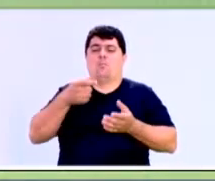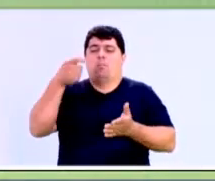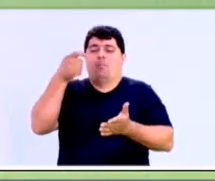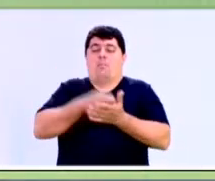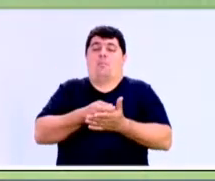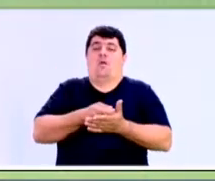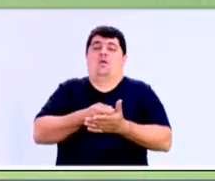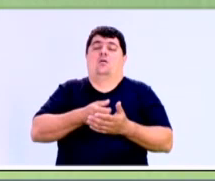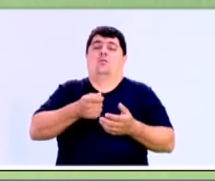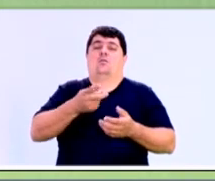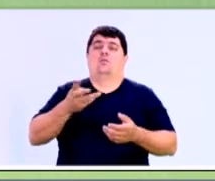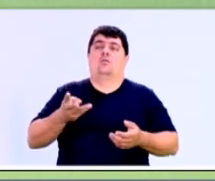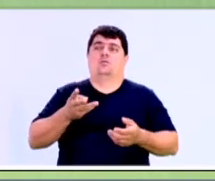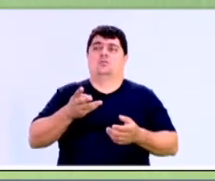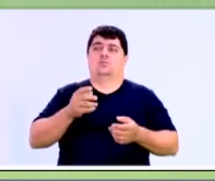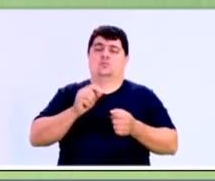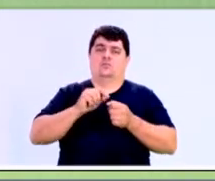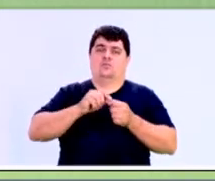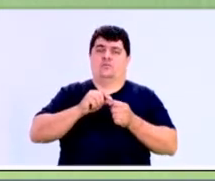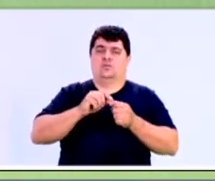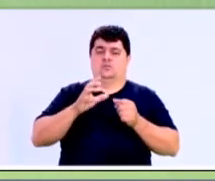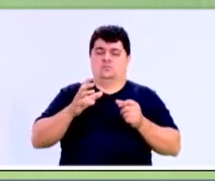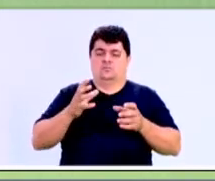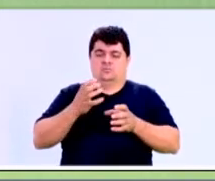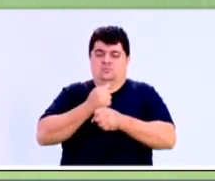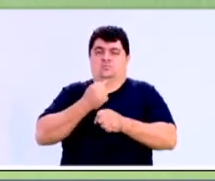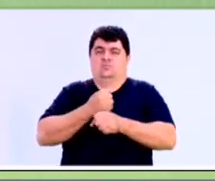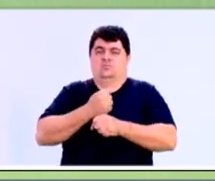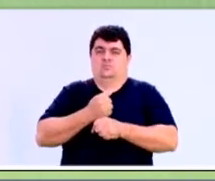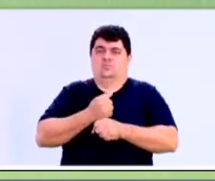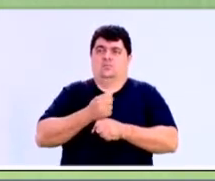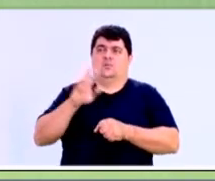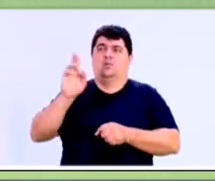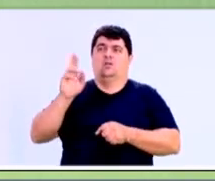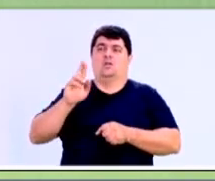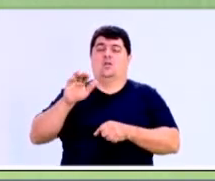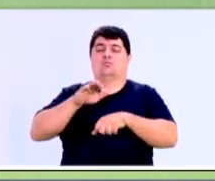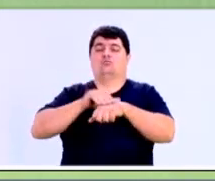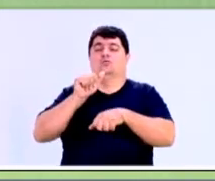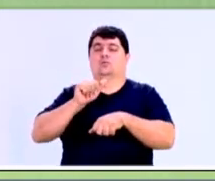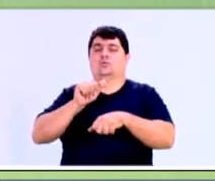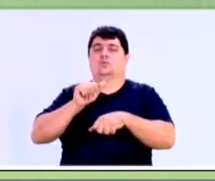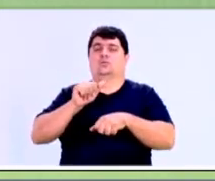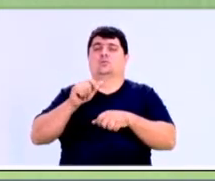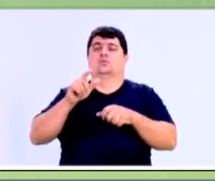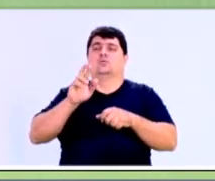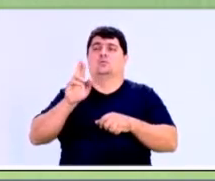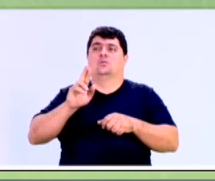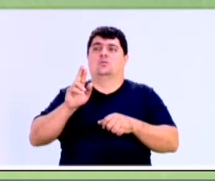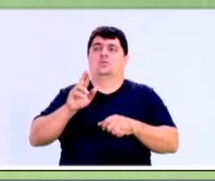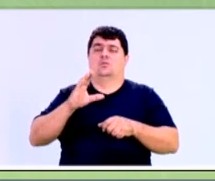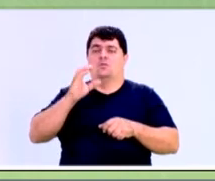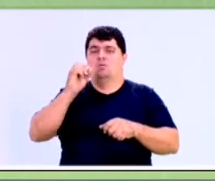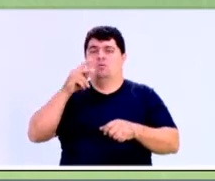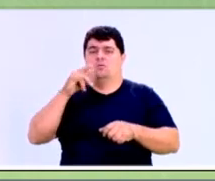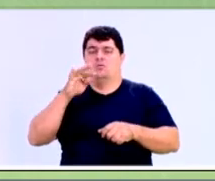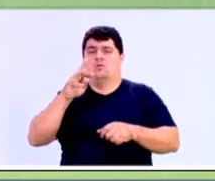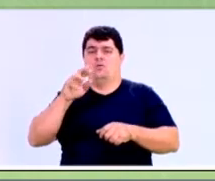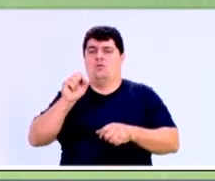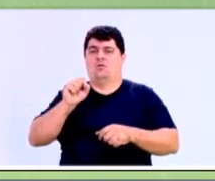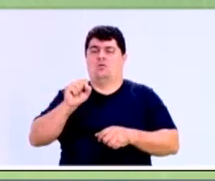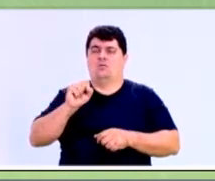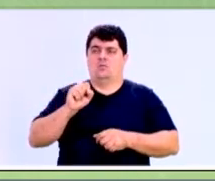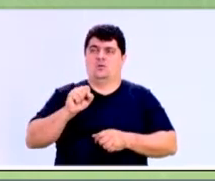compras. Para eu calcular o prazo médio de pagamento de compras, quem que eu tenho que calcular? Tenho que calcular compras. Fazer uma